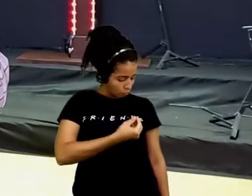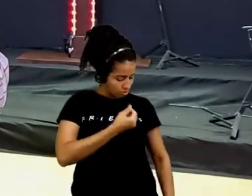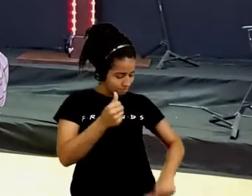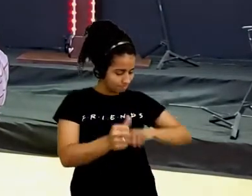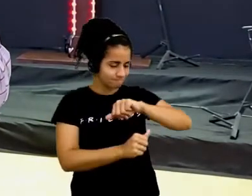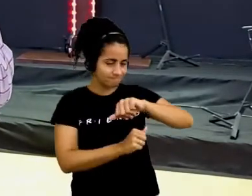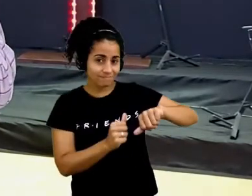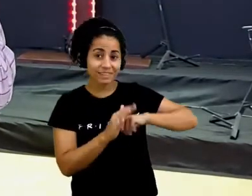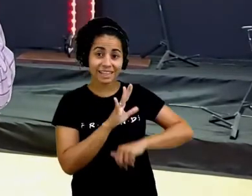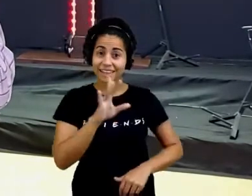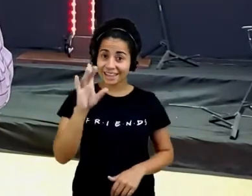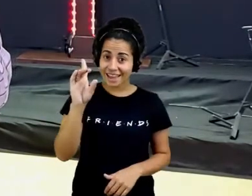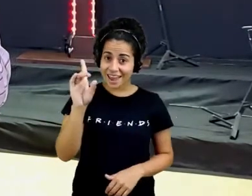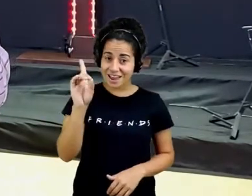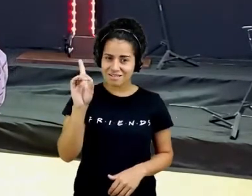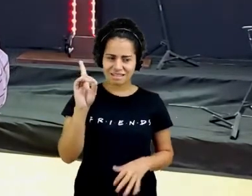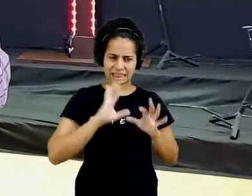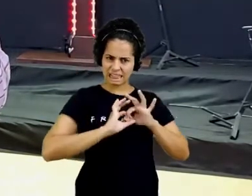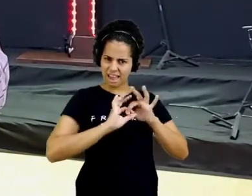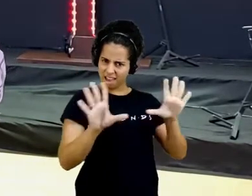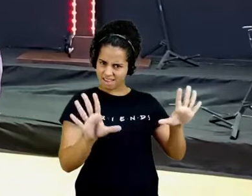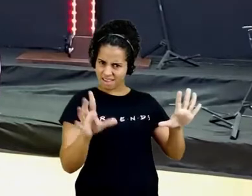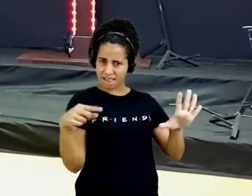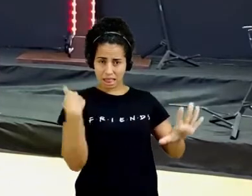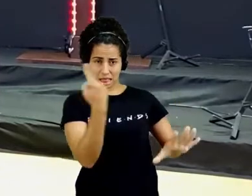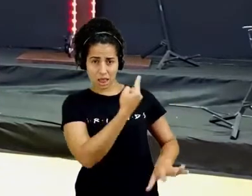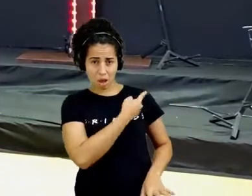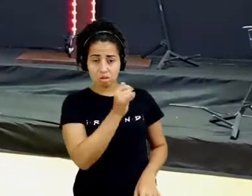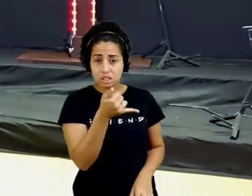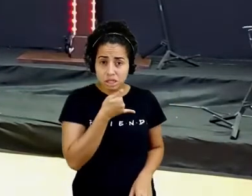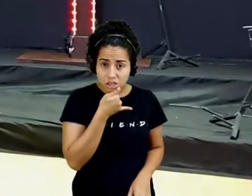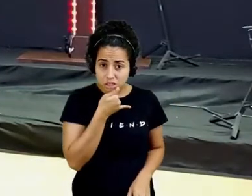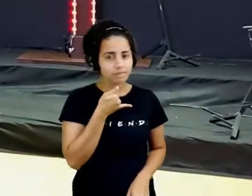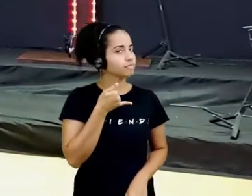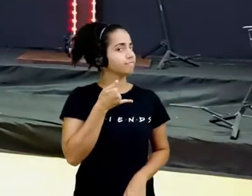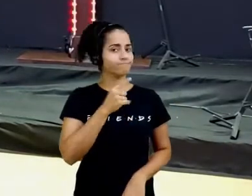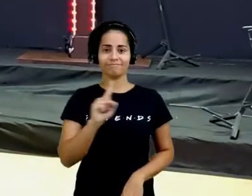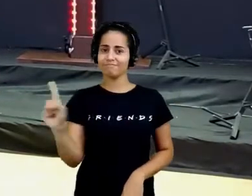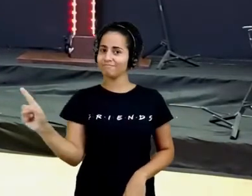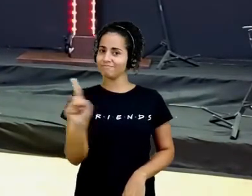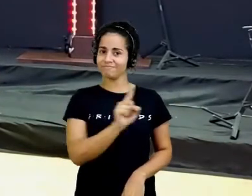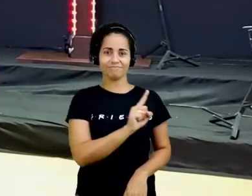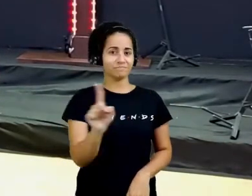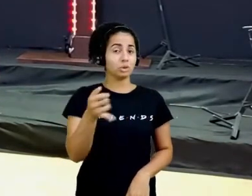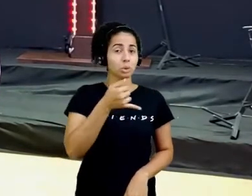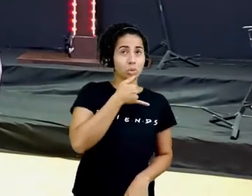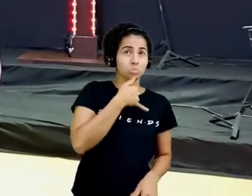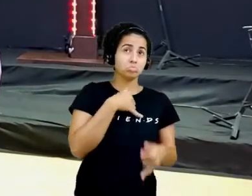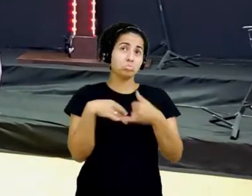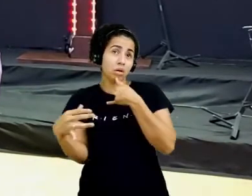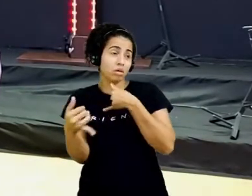o Senhor não permitirá que nós sejamos consumidos, destruídos,